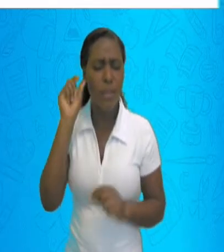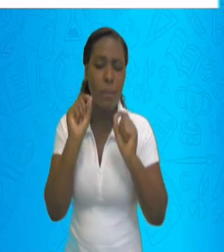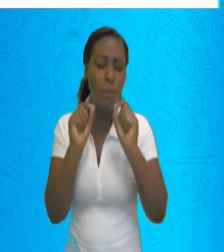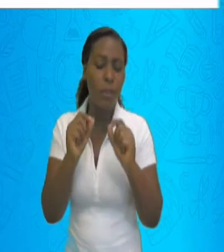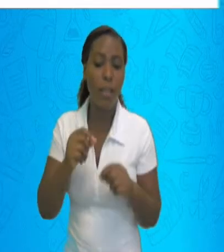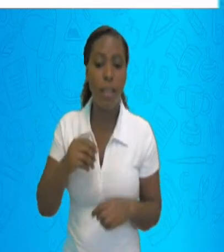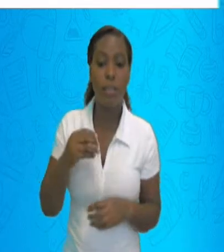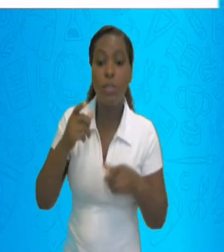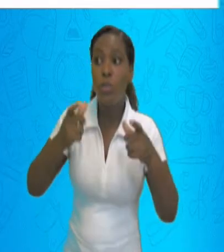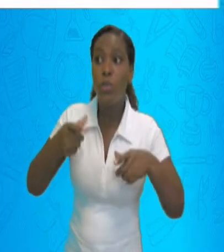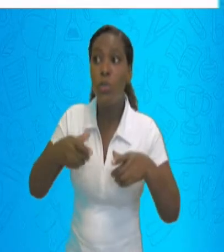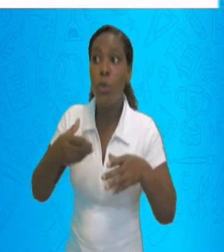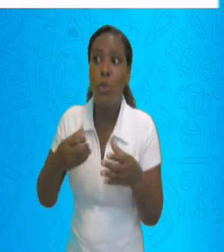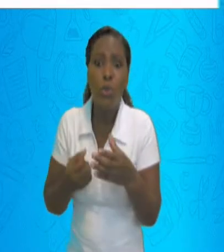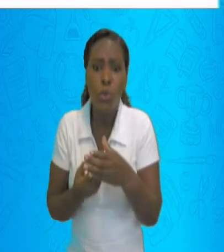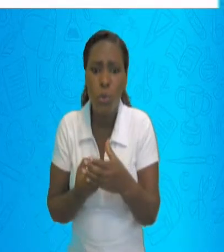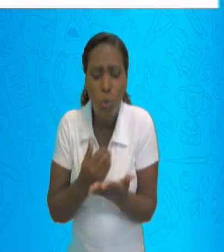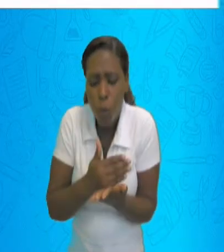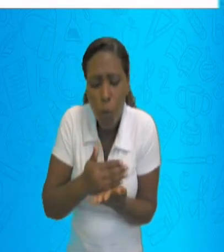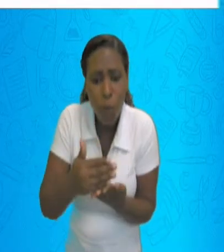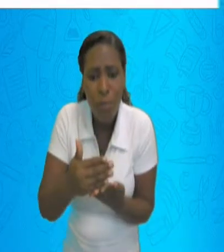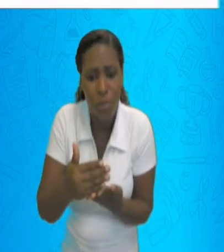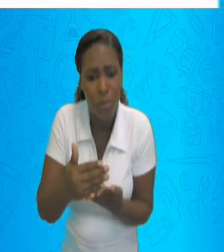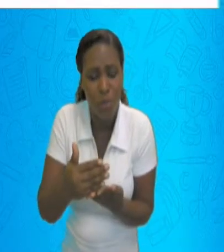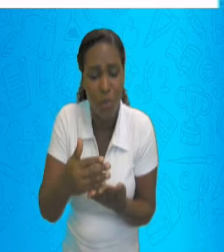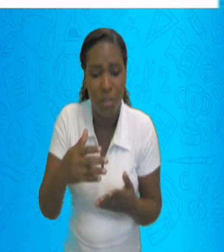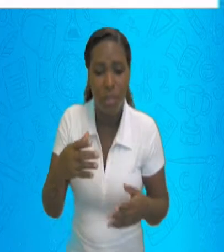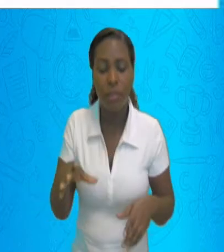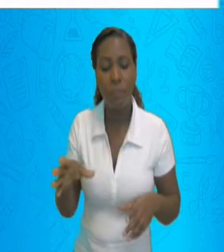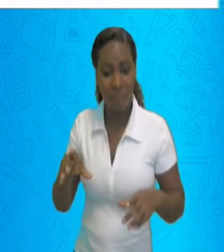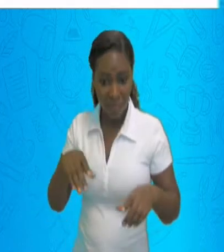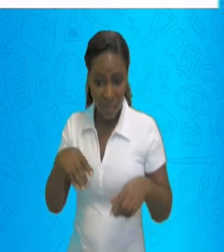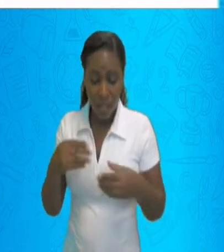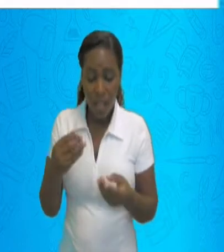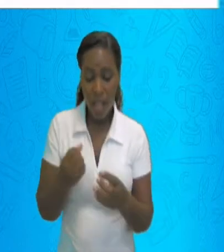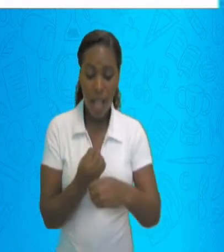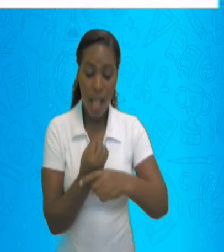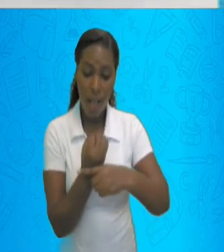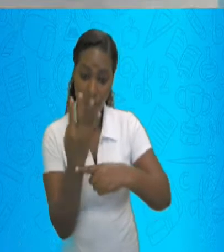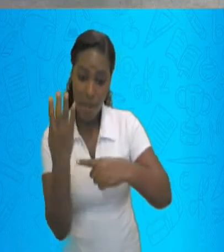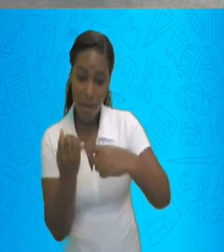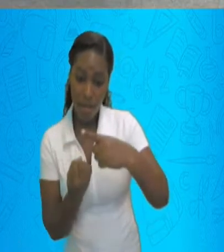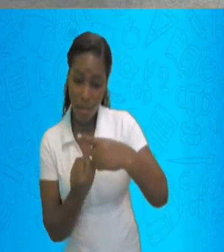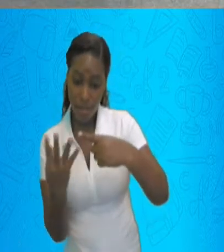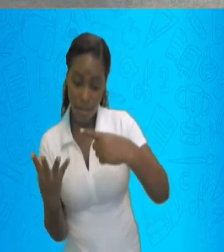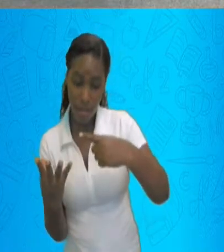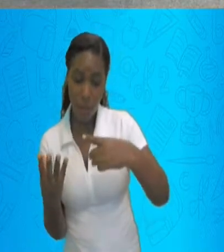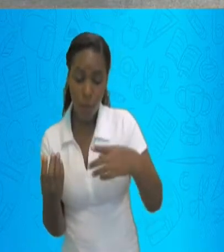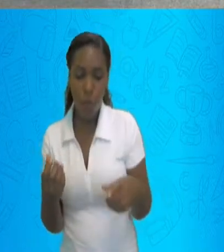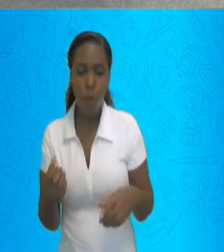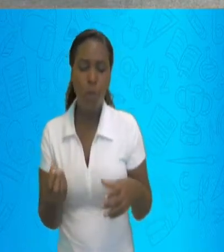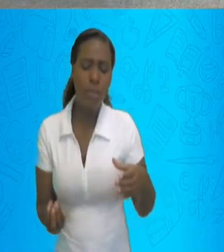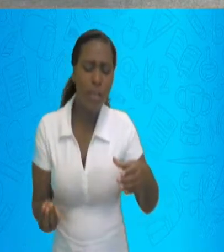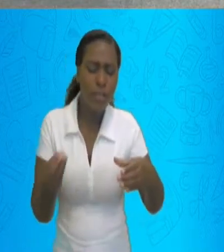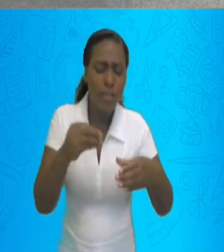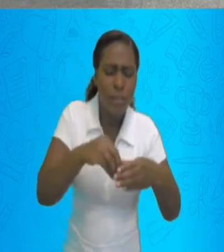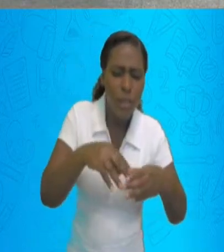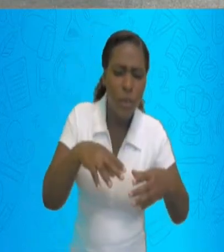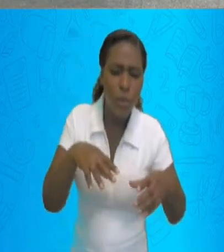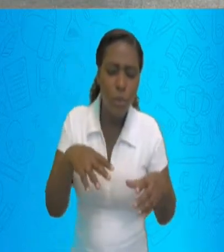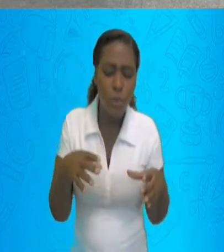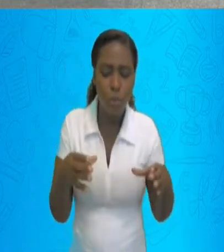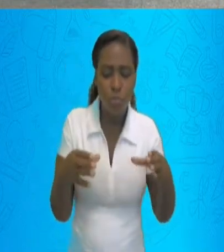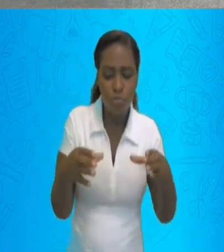um grupo que nós chamamos de conjuntos numéricos. Então, todo número que a gente tem ciência, né, números